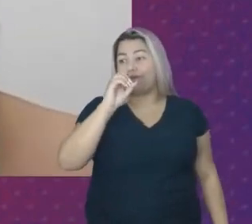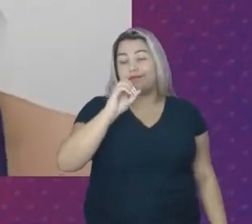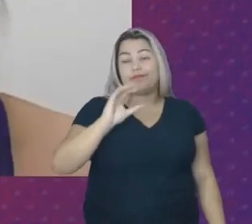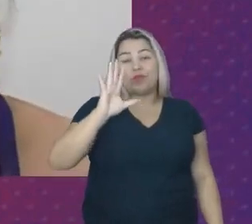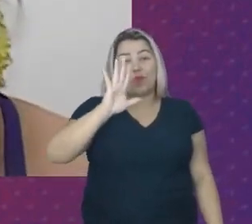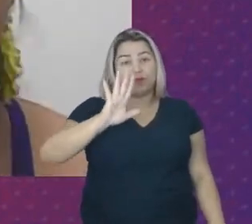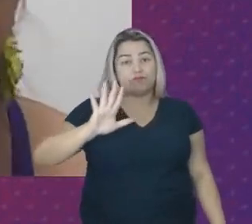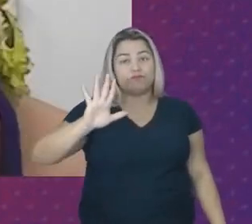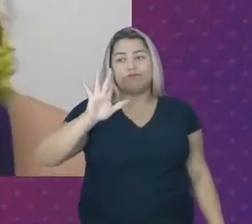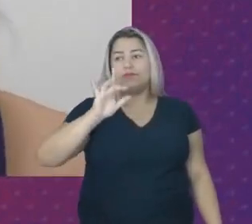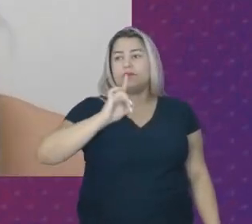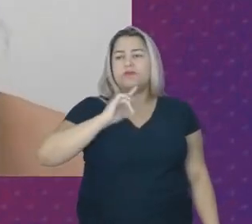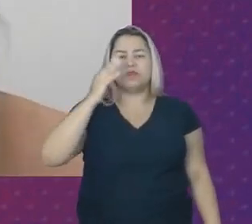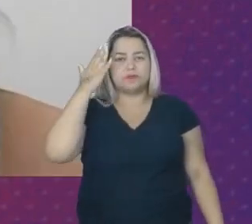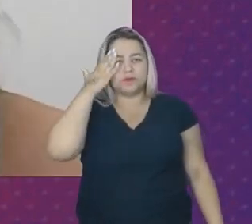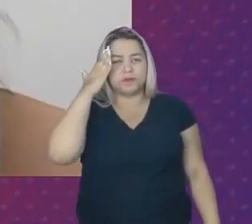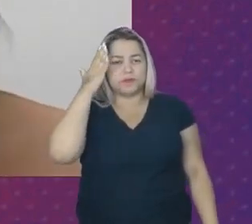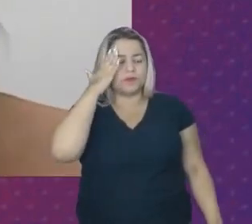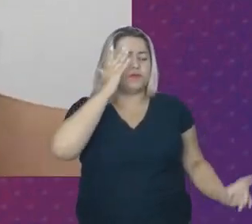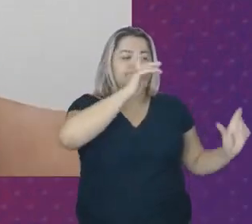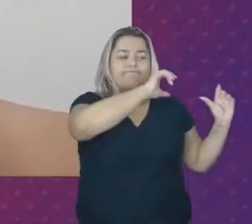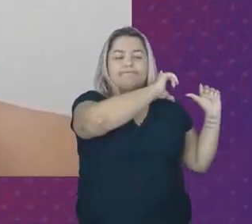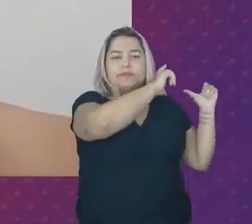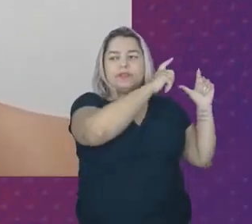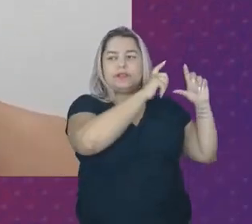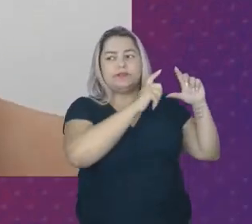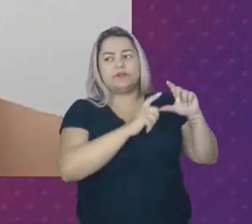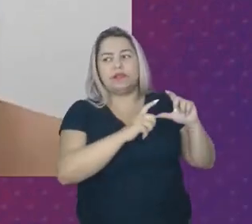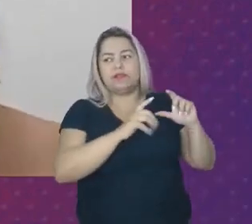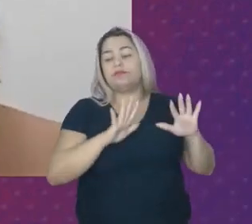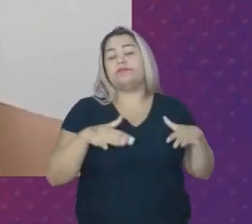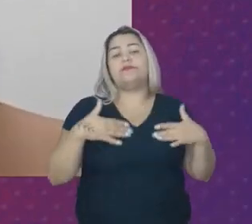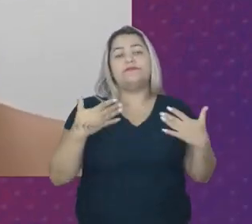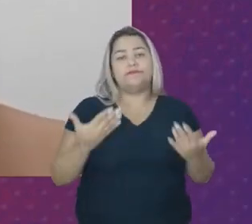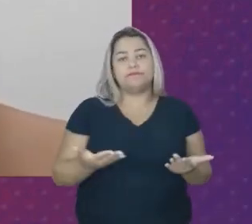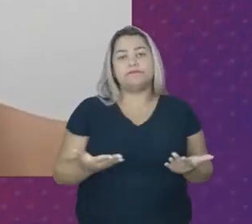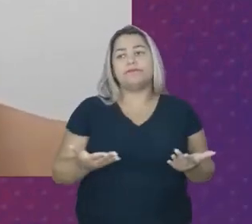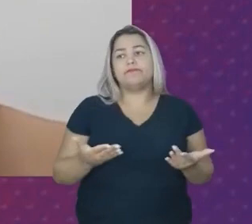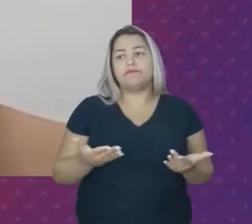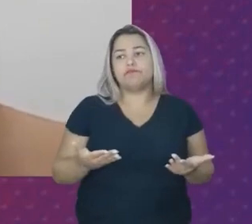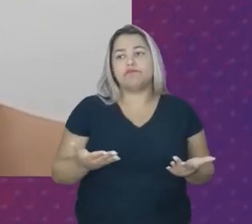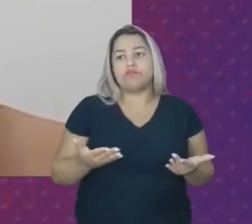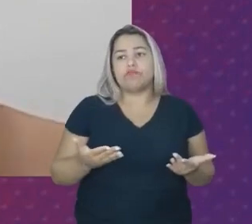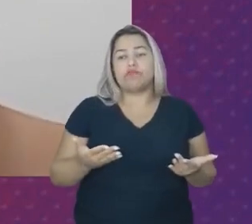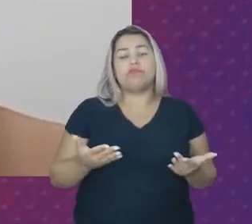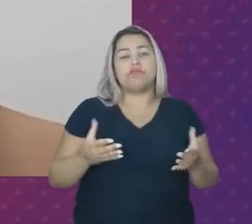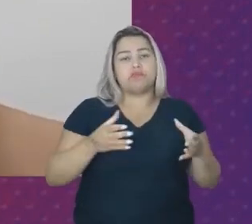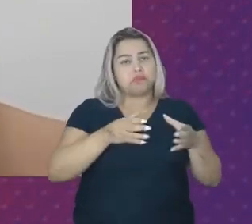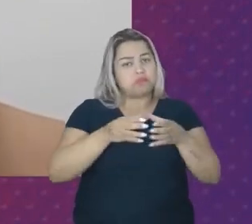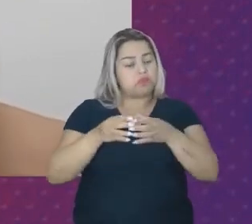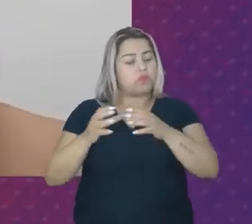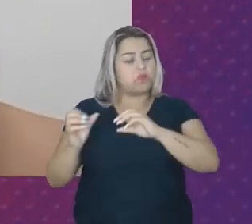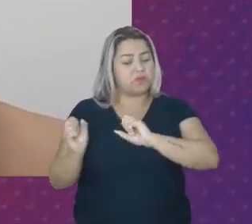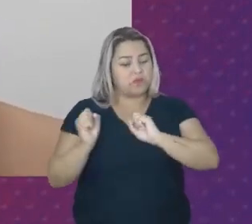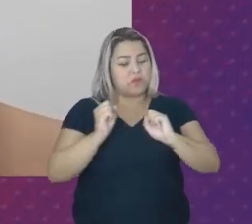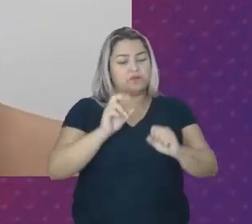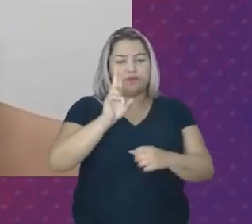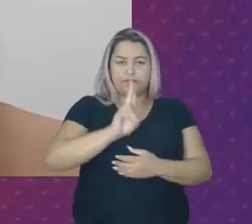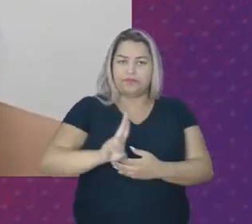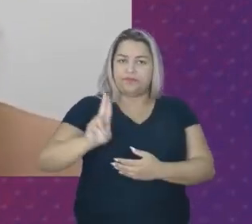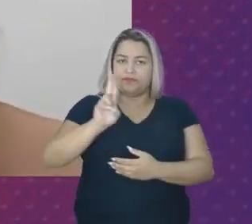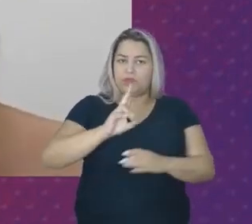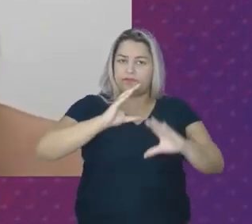em consideração os saberes ancestrais, enfim, é um arquétipo que pode ser muito bem utilizado